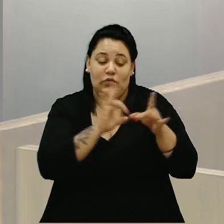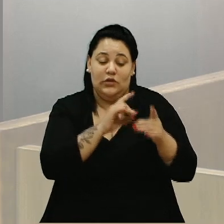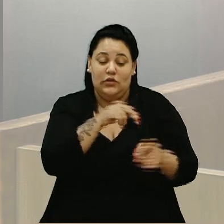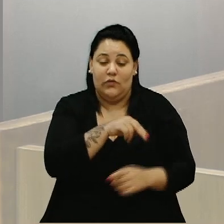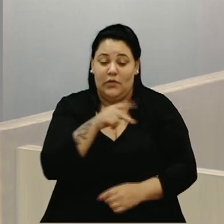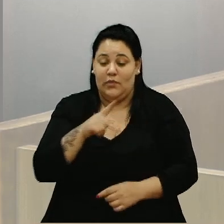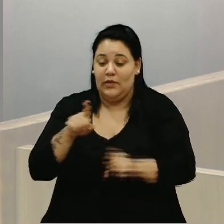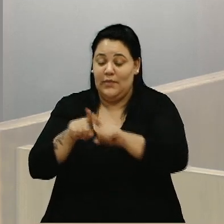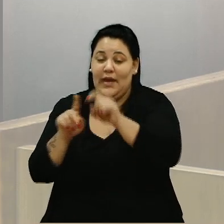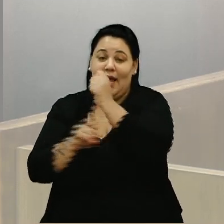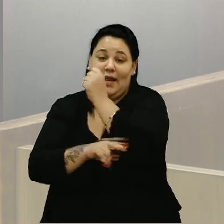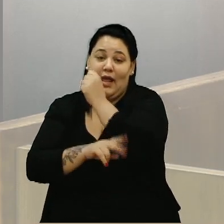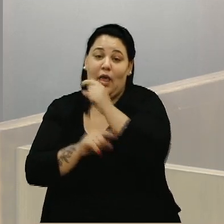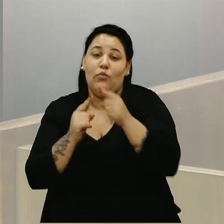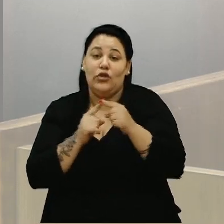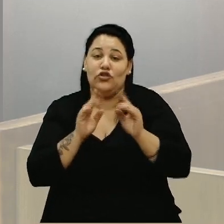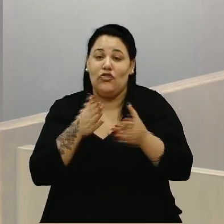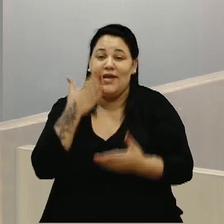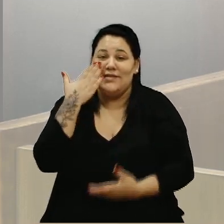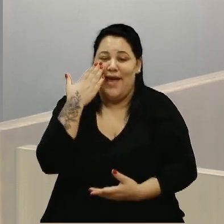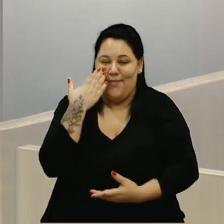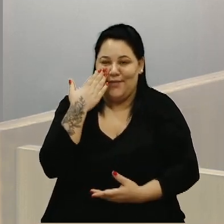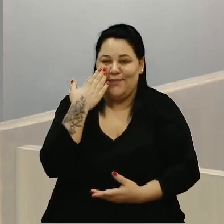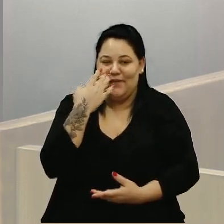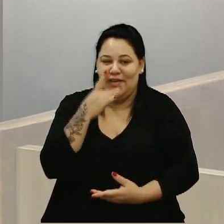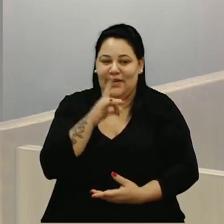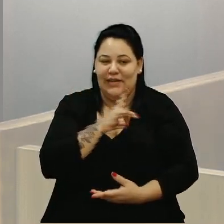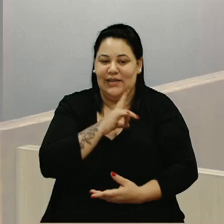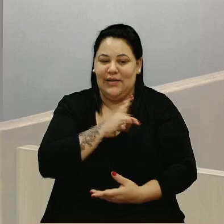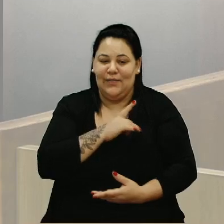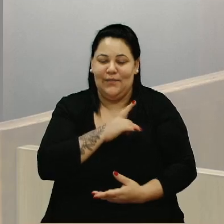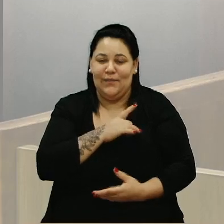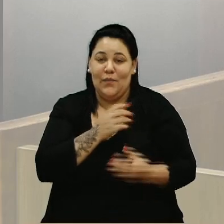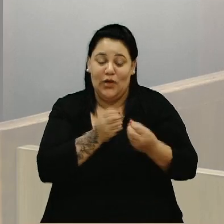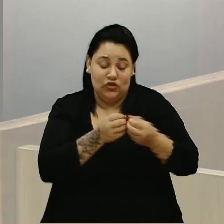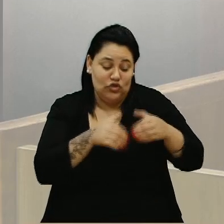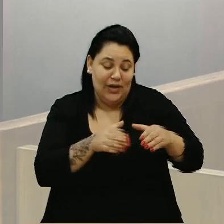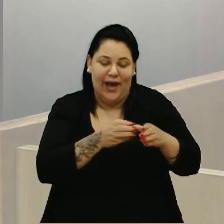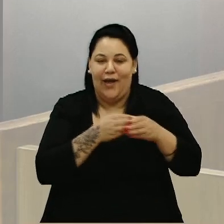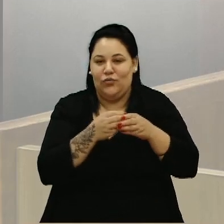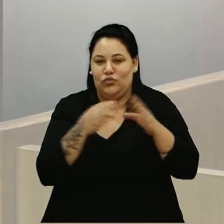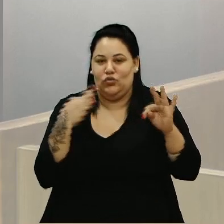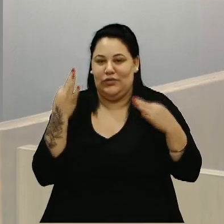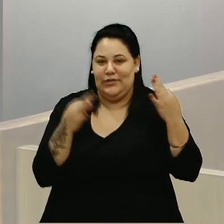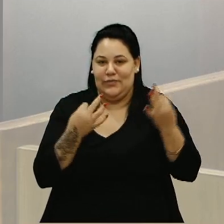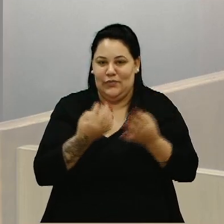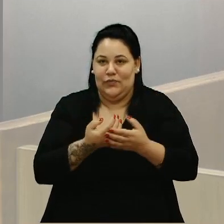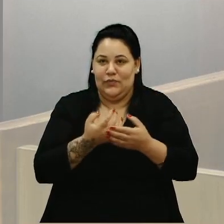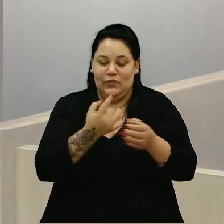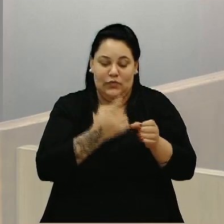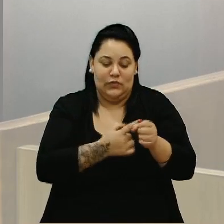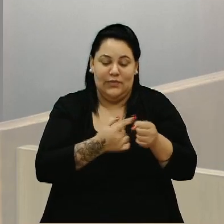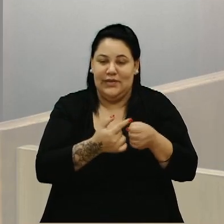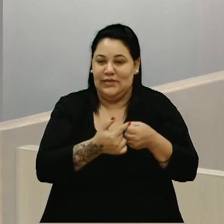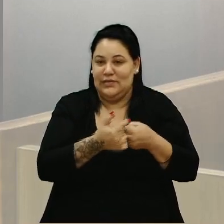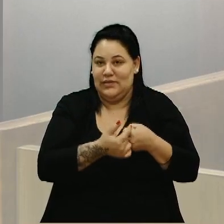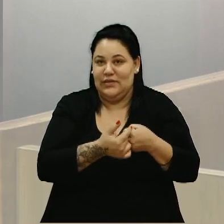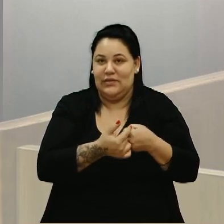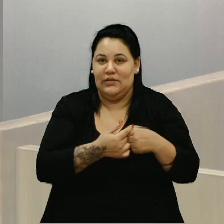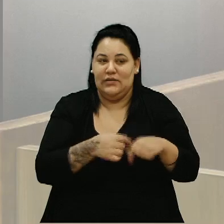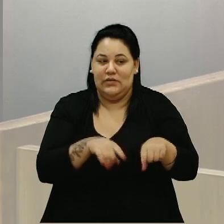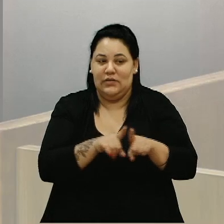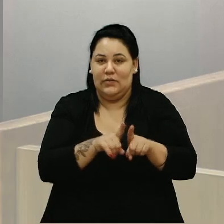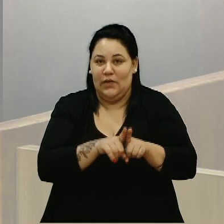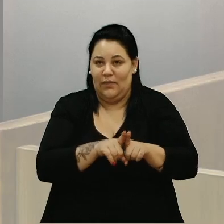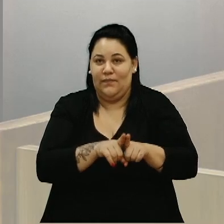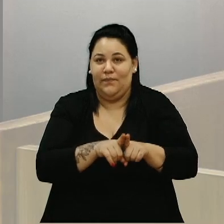Canela, porque sabe que ia ter uma perca imensa do turismo. Ali uma cidade que tem muitos empresários que